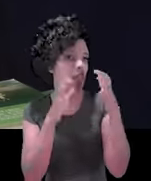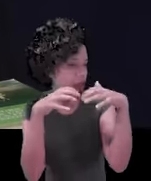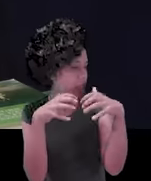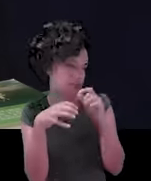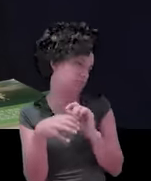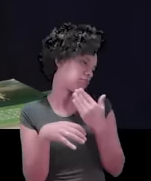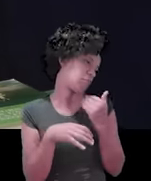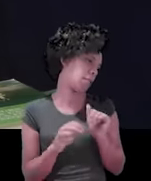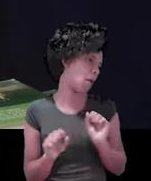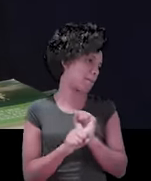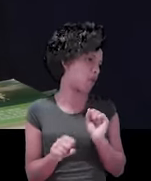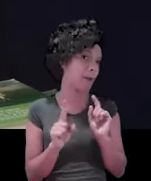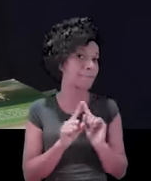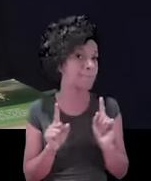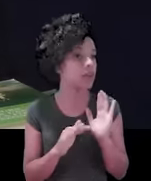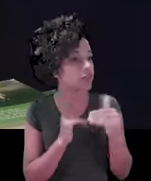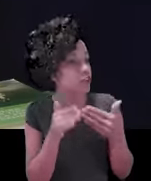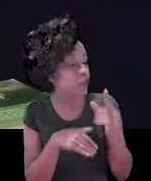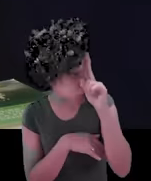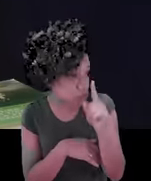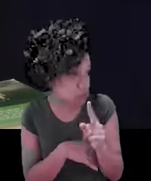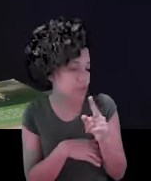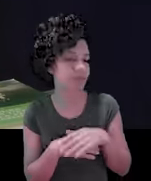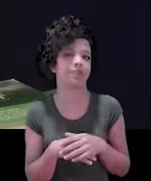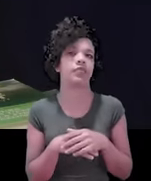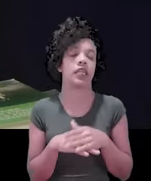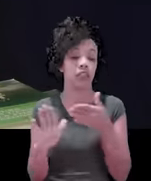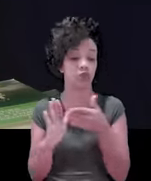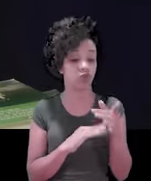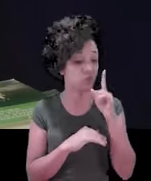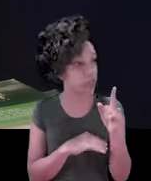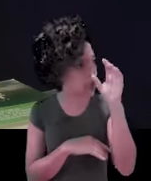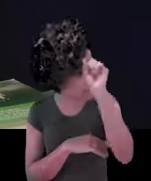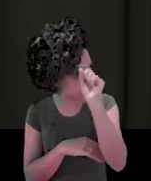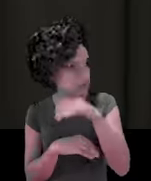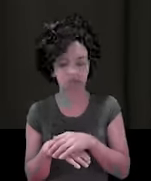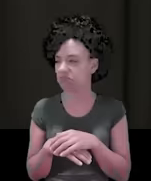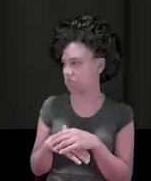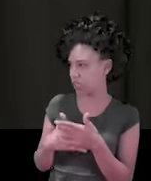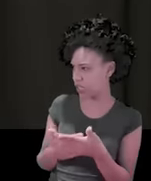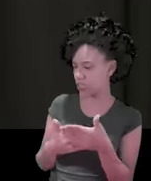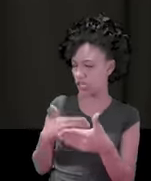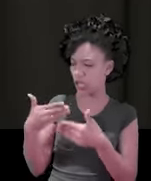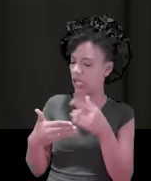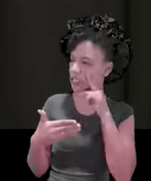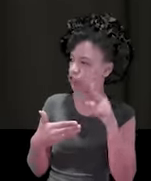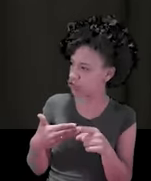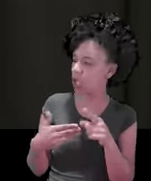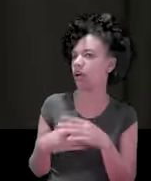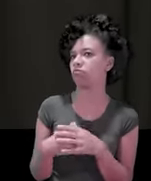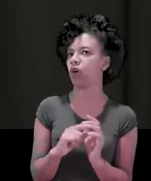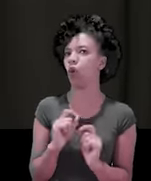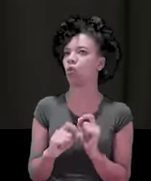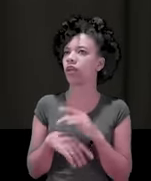molhar melhorou mas isso foi desenvolvido com os dias então Aqueles dias foi um dia de muito aprendizado agitado a cada dia eu